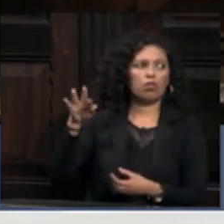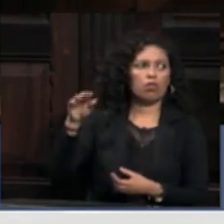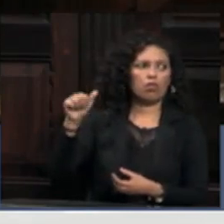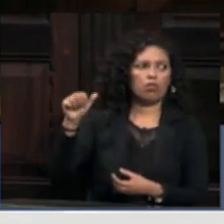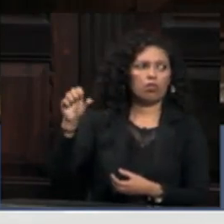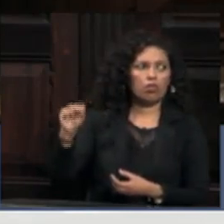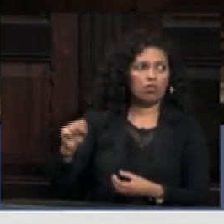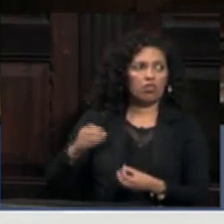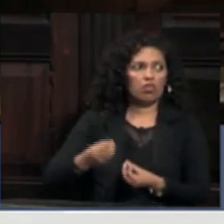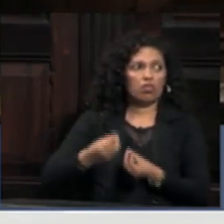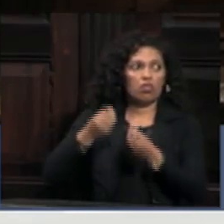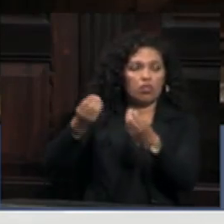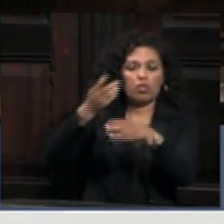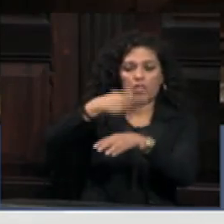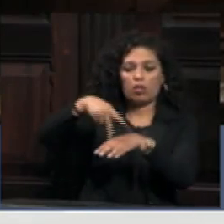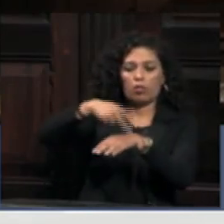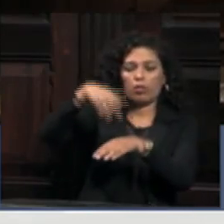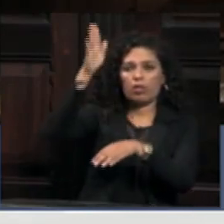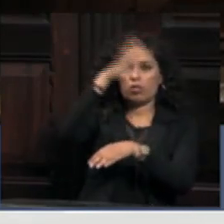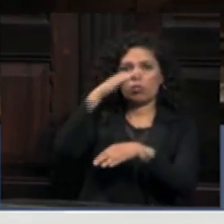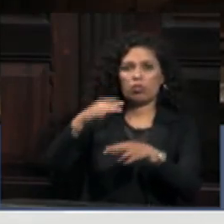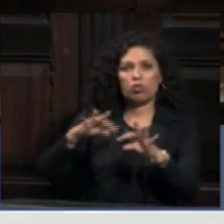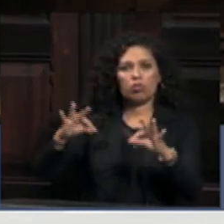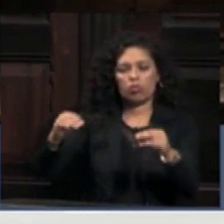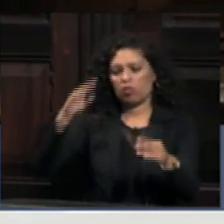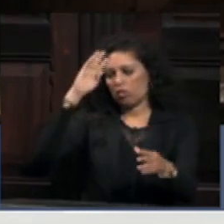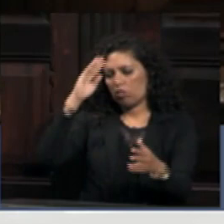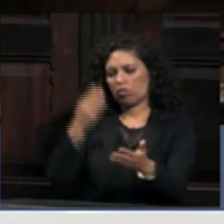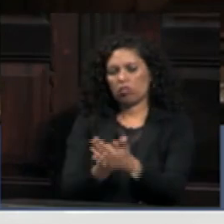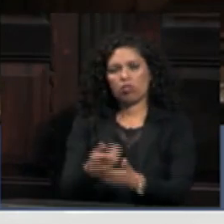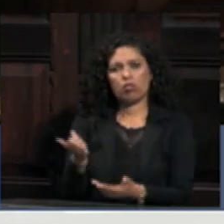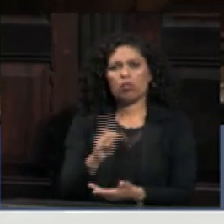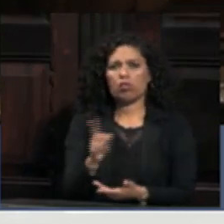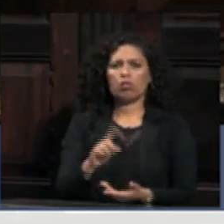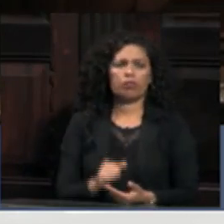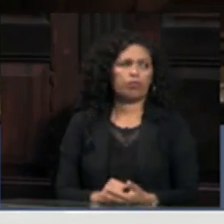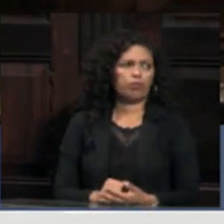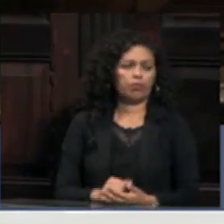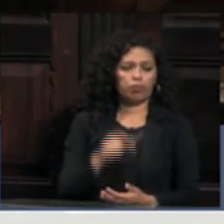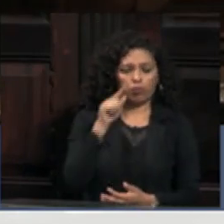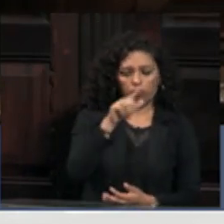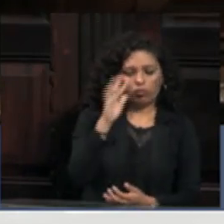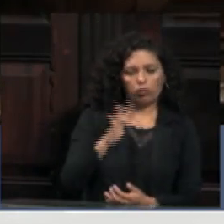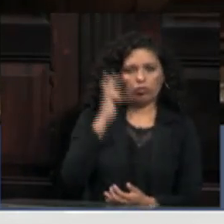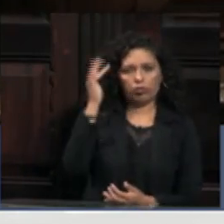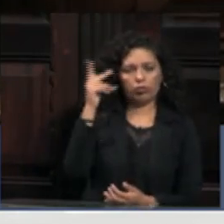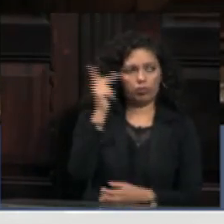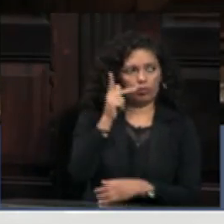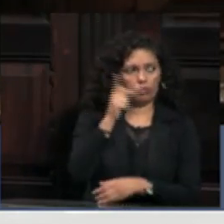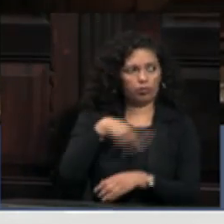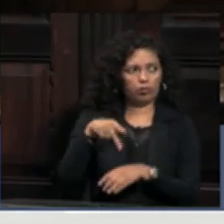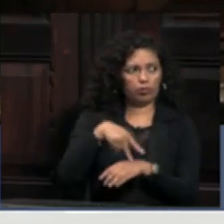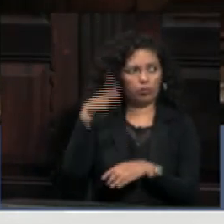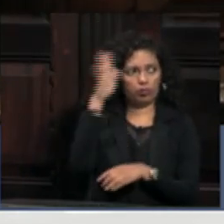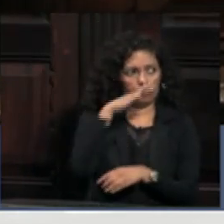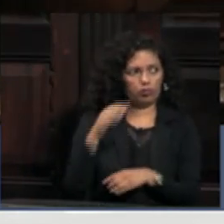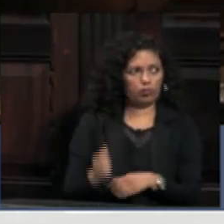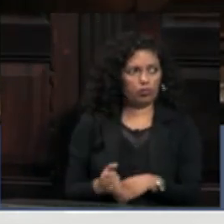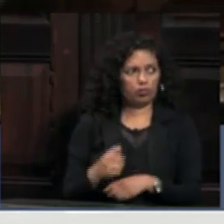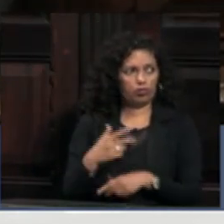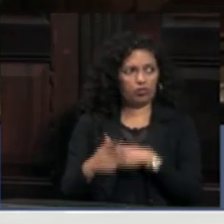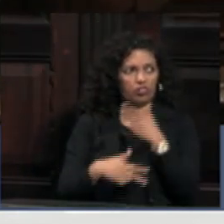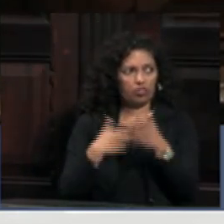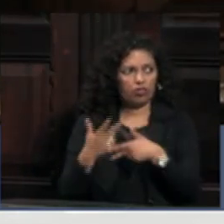Moeda. Aliás, o próprio presidente já falou genericamente que os setores estratégicos